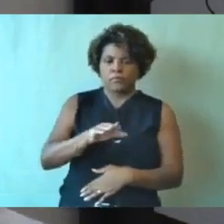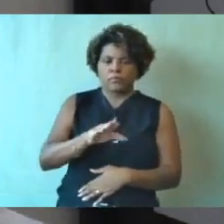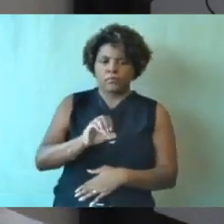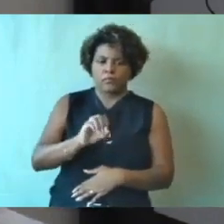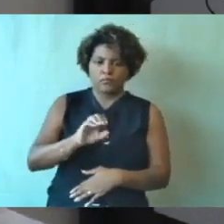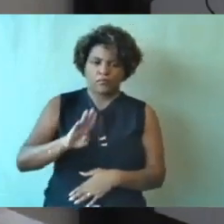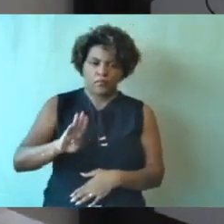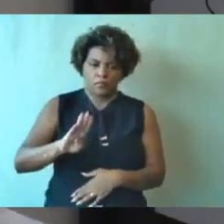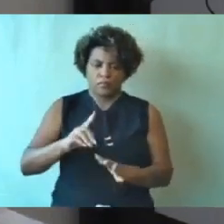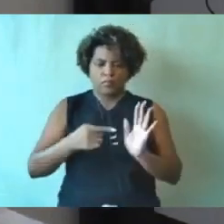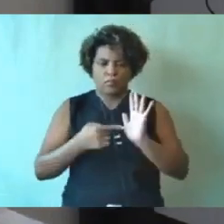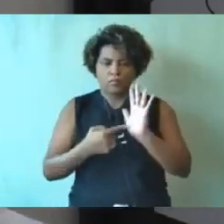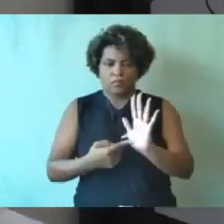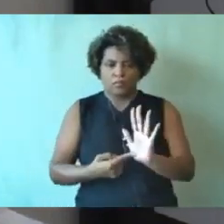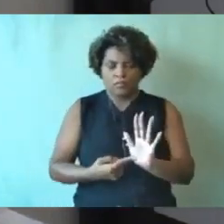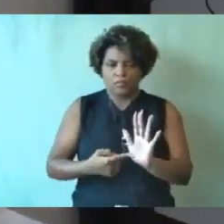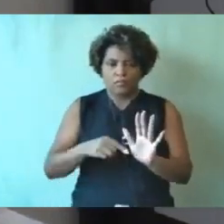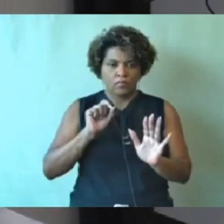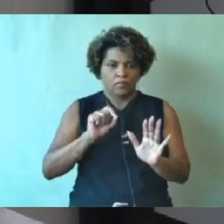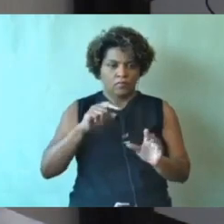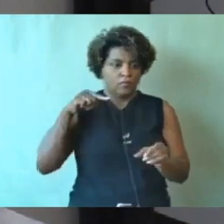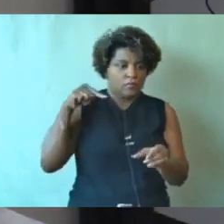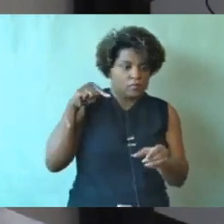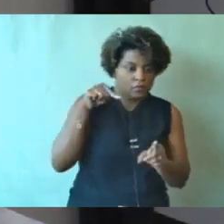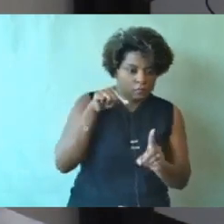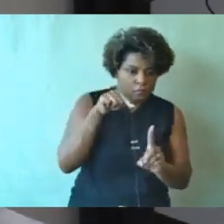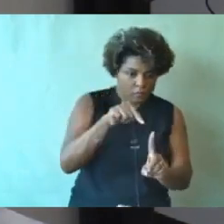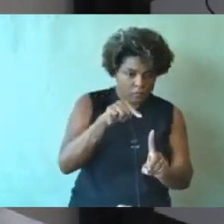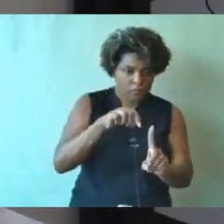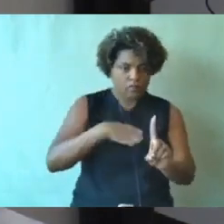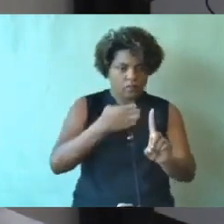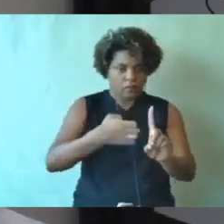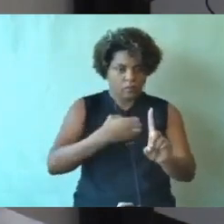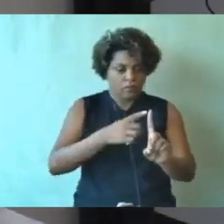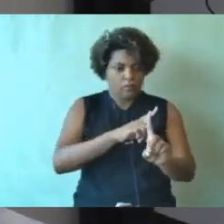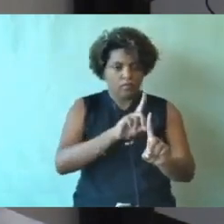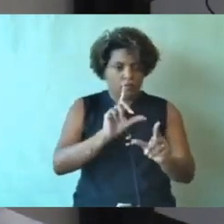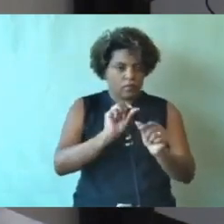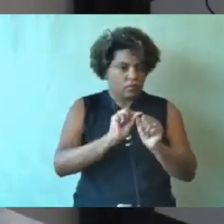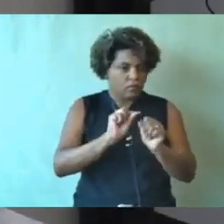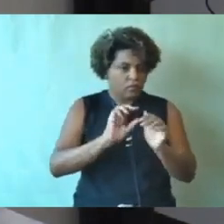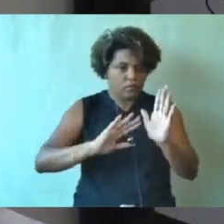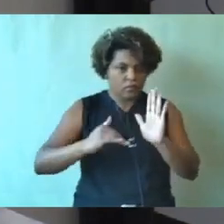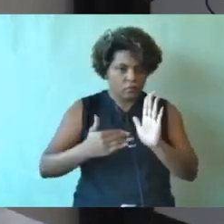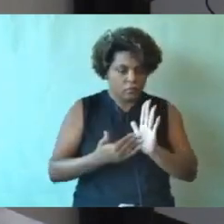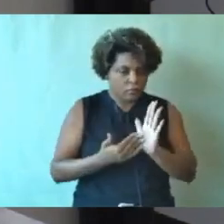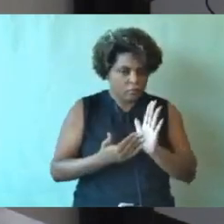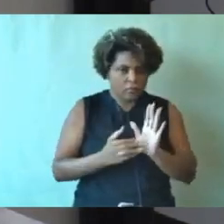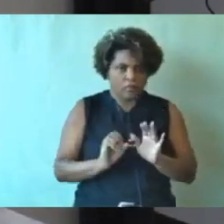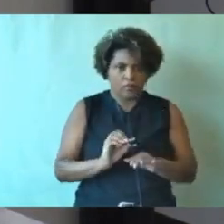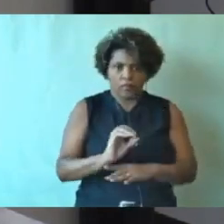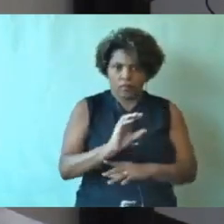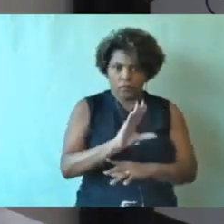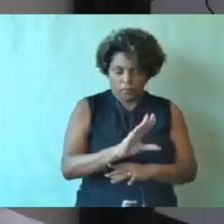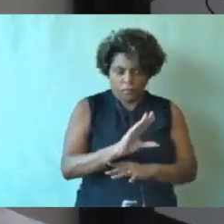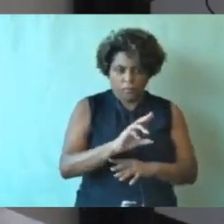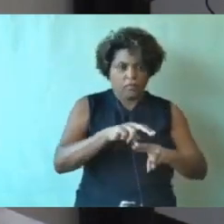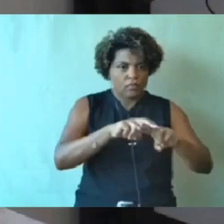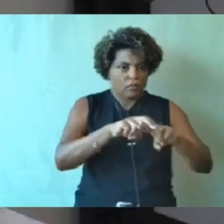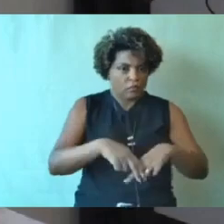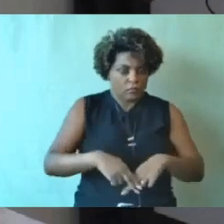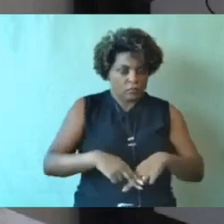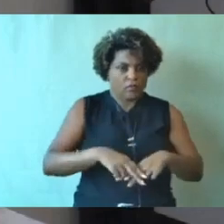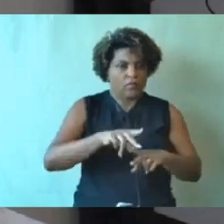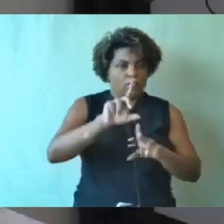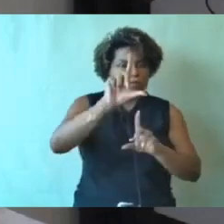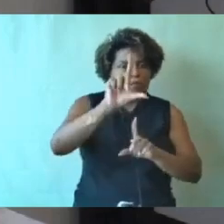como não tendo feito todas as viagens e, por isso, reduziu o subsídio que... Eu vou colocar números aqui hipotéticos só para ilustração,